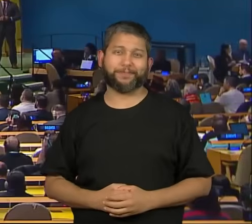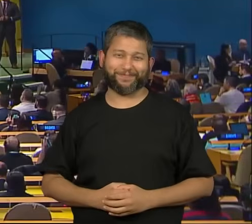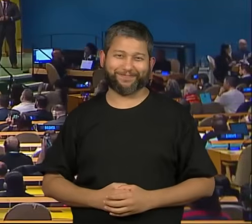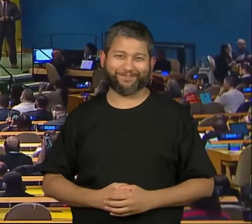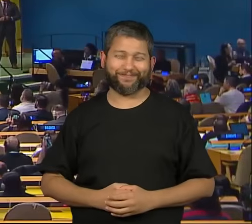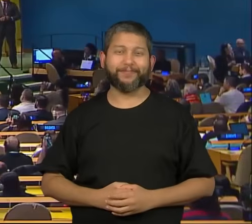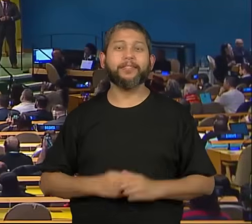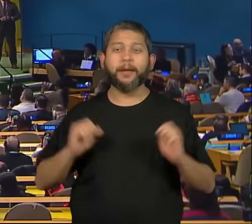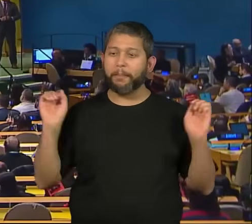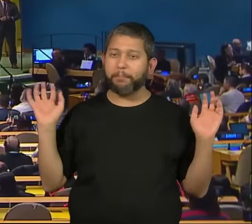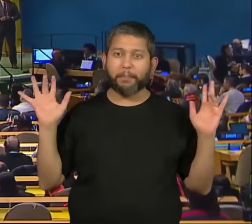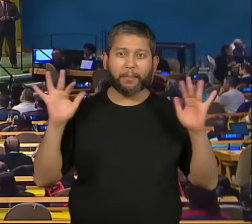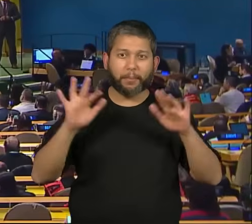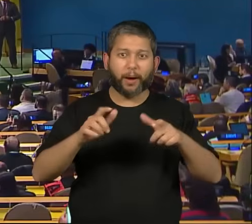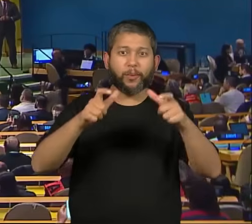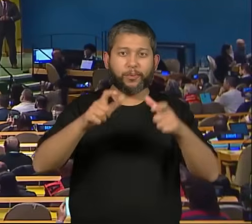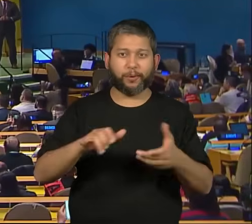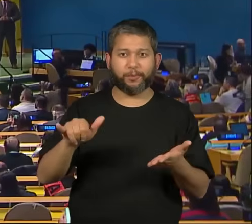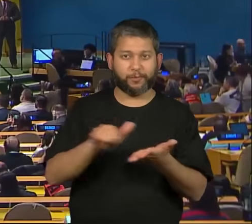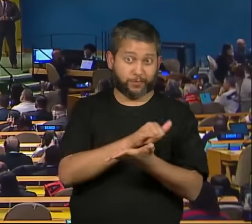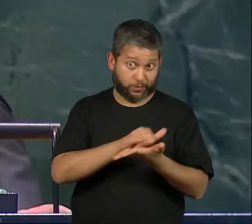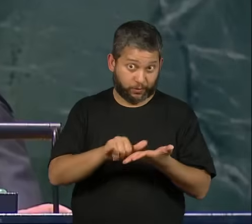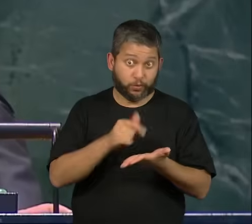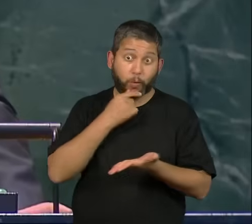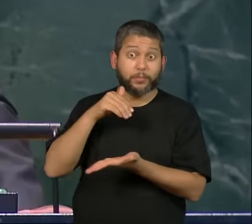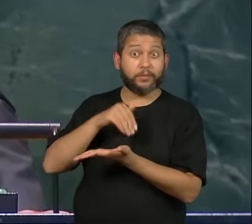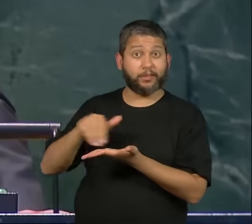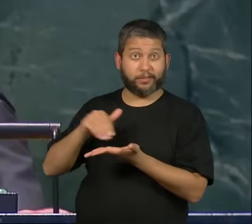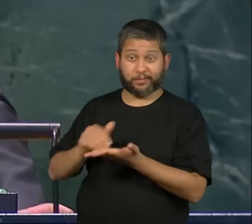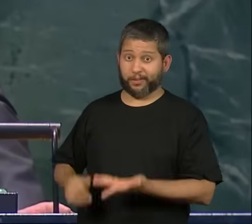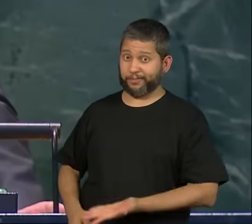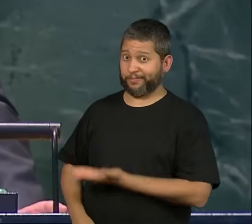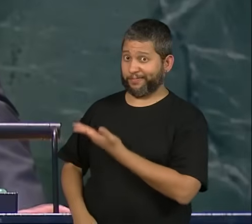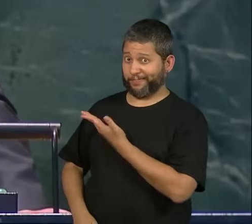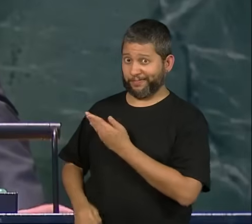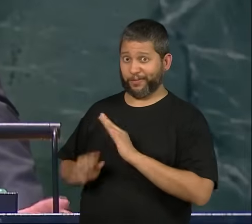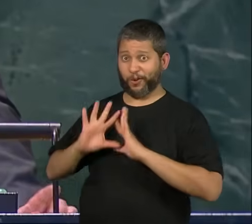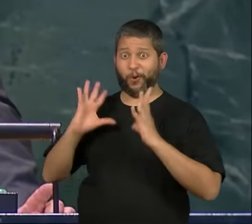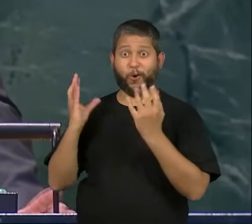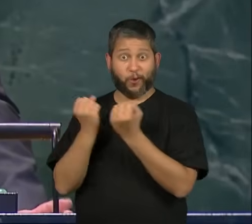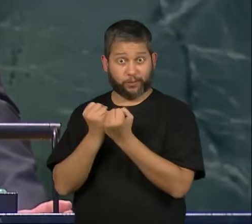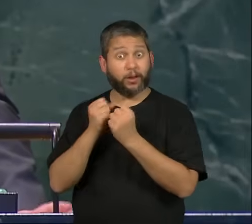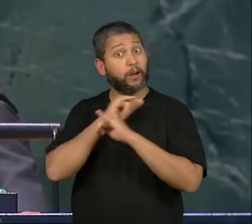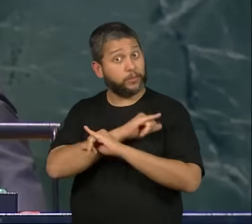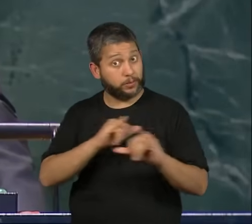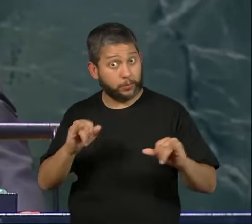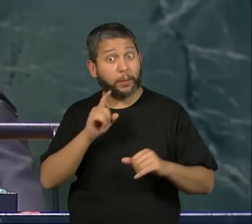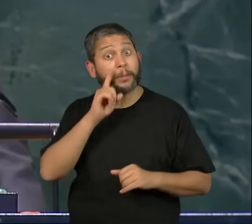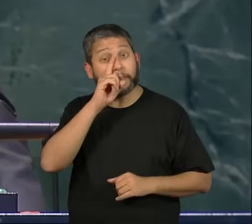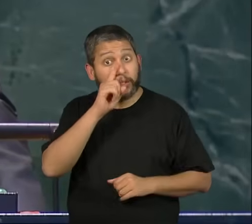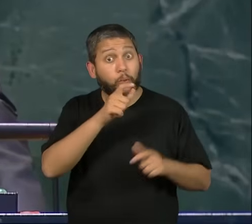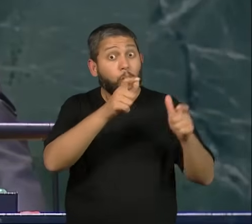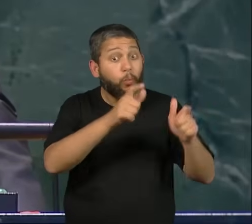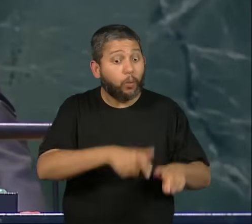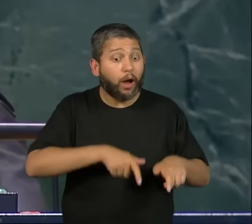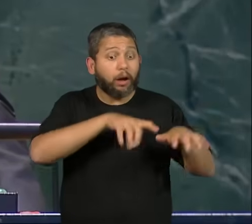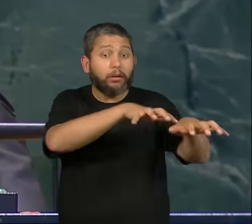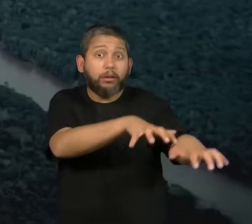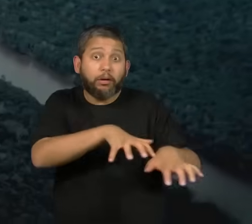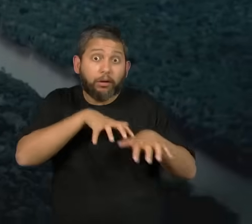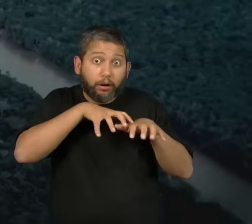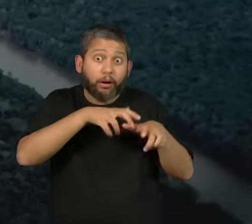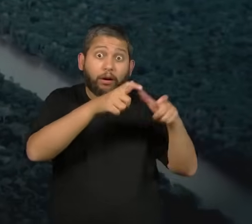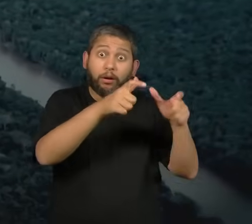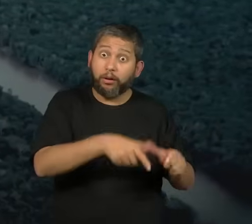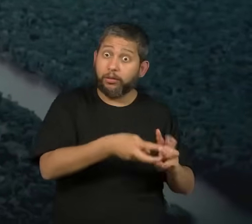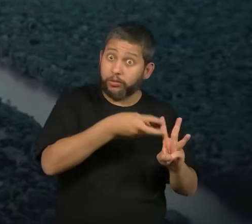Durante o encontro em Nova York, o secretário-geral da ONU, Antônio Guterres, alertou para o perigo da mineração em terras indígenas